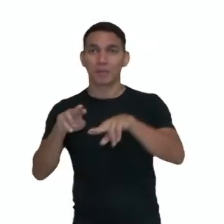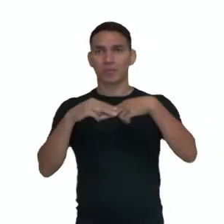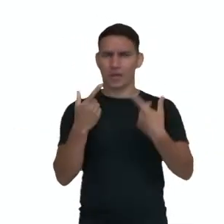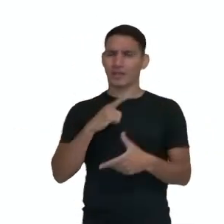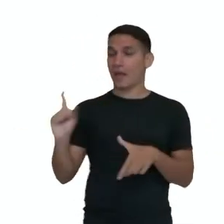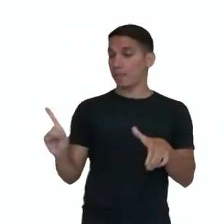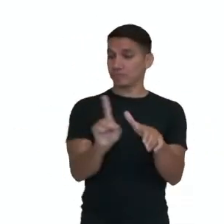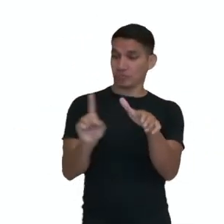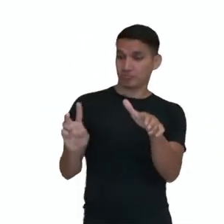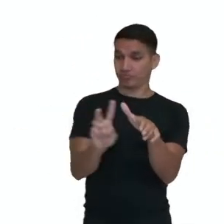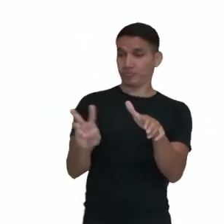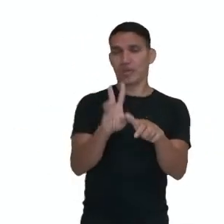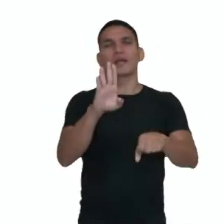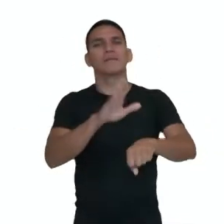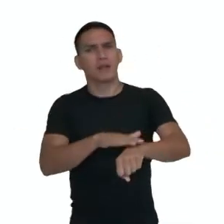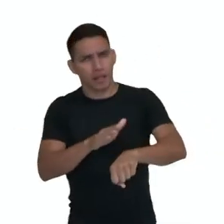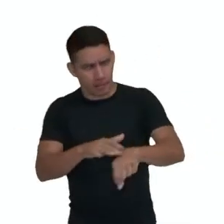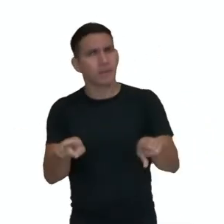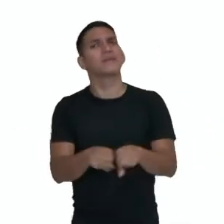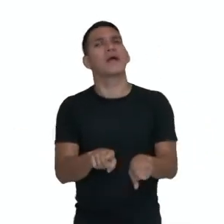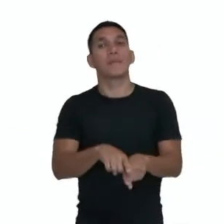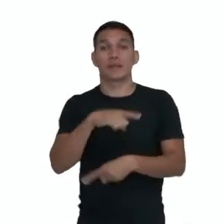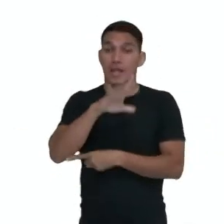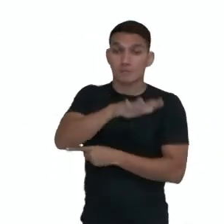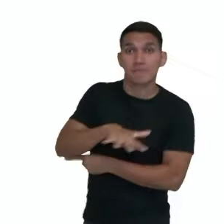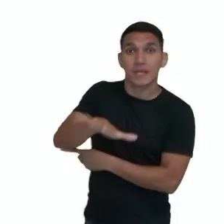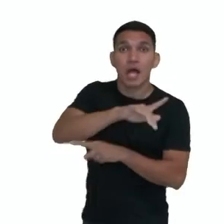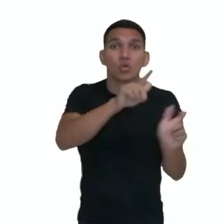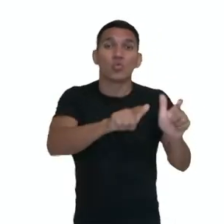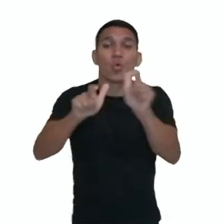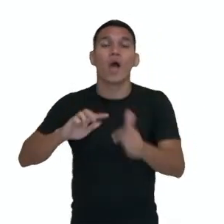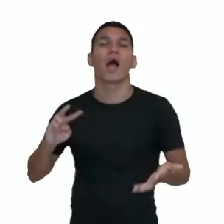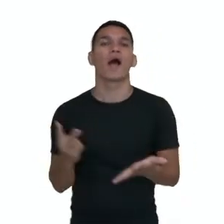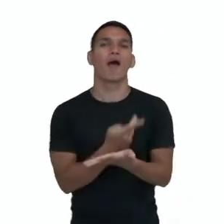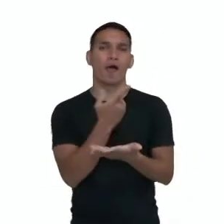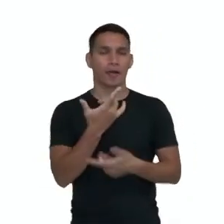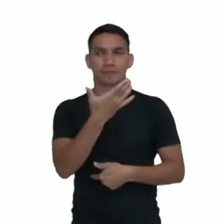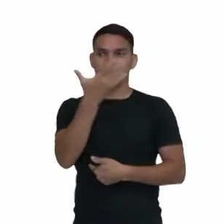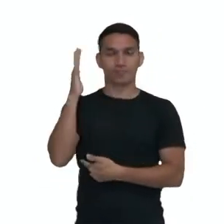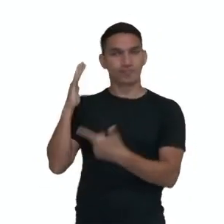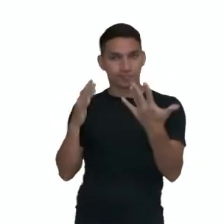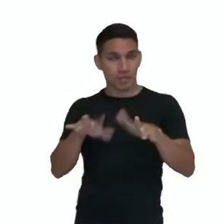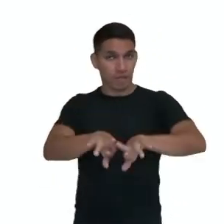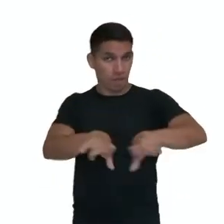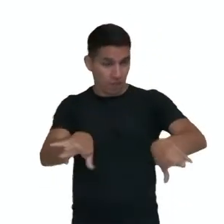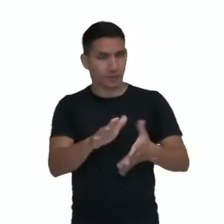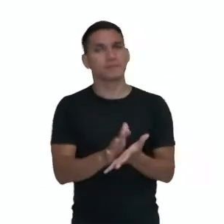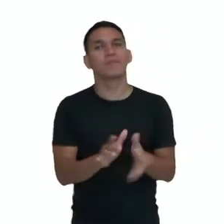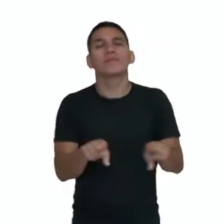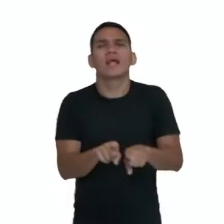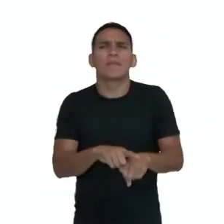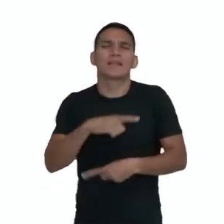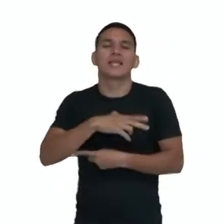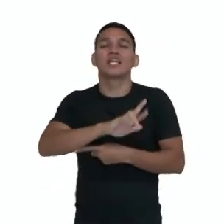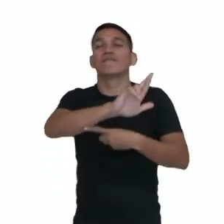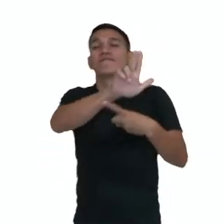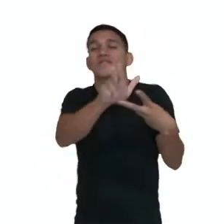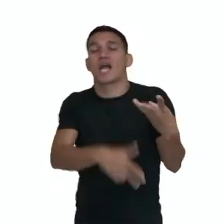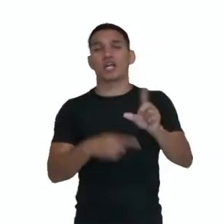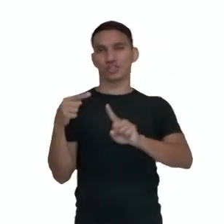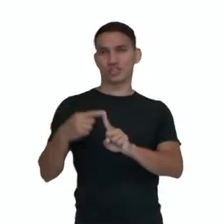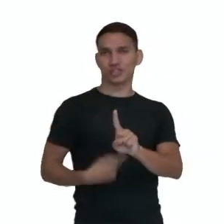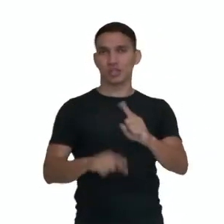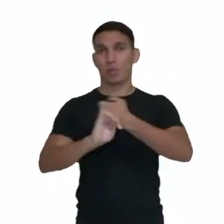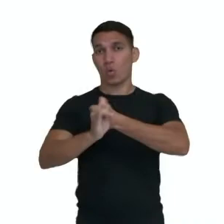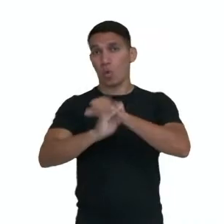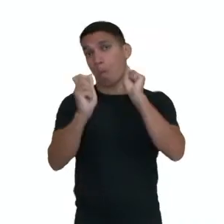personagens, tem tempo, tem espaço, que é o local onde acontecem as cenas, e há diversos tipos de crônicas que podem